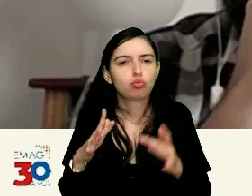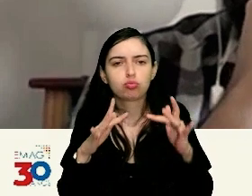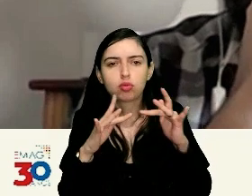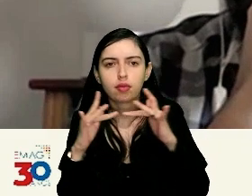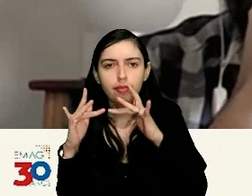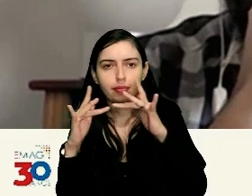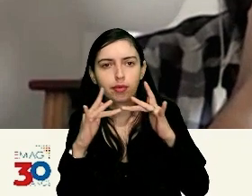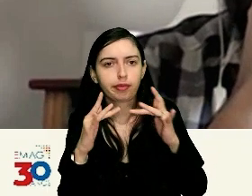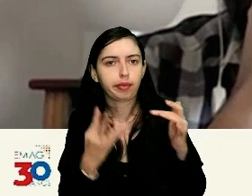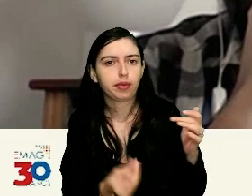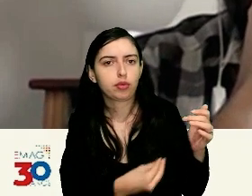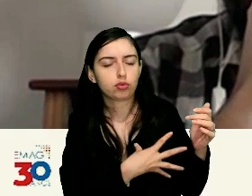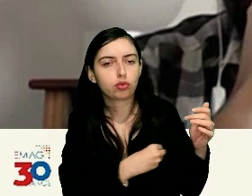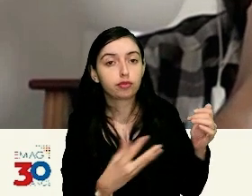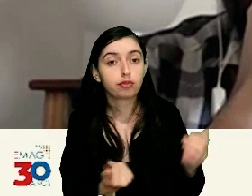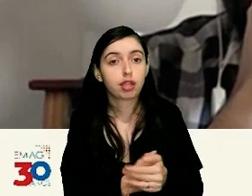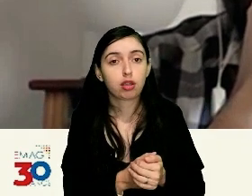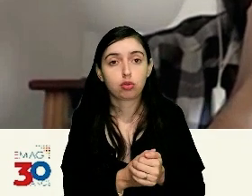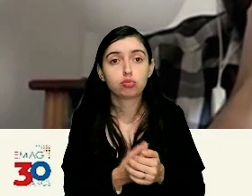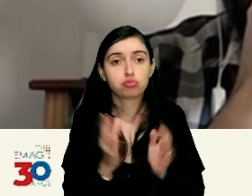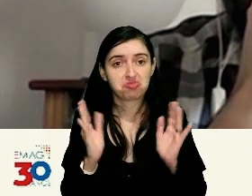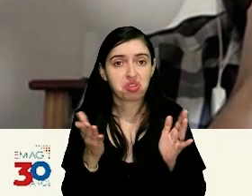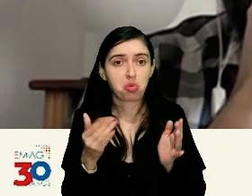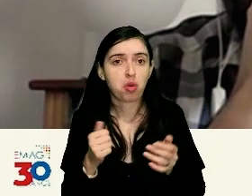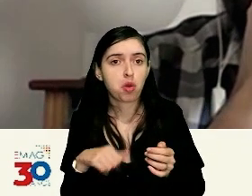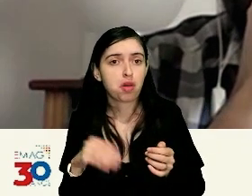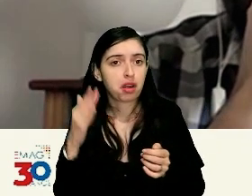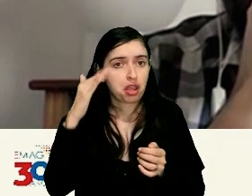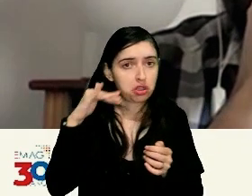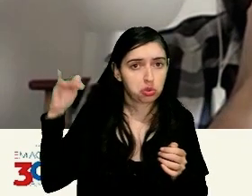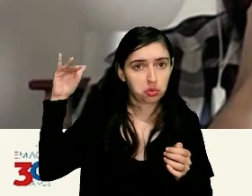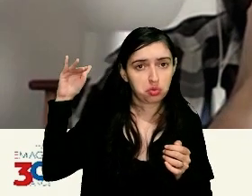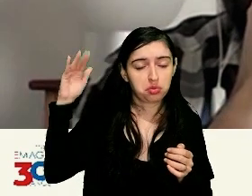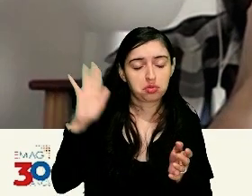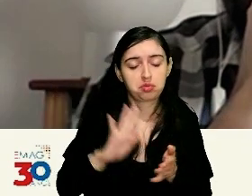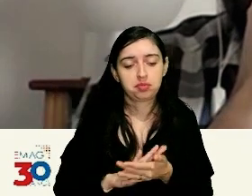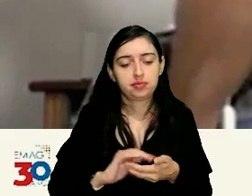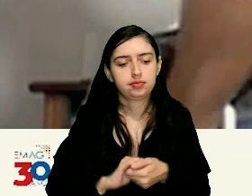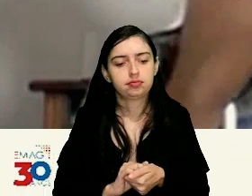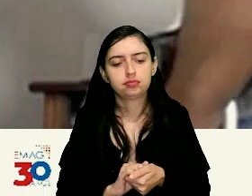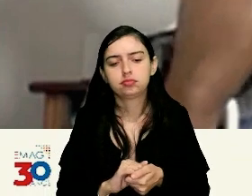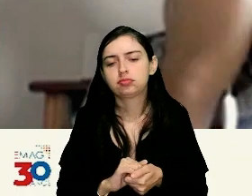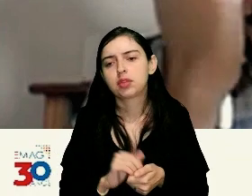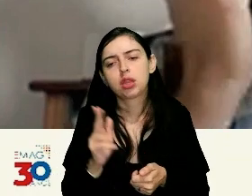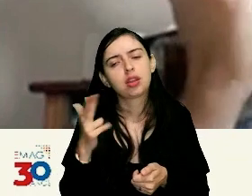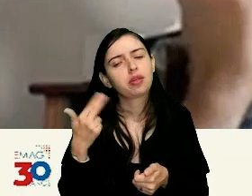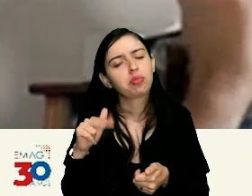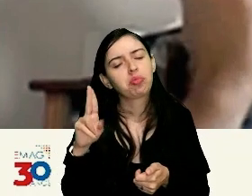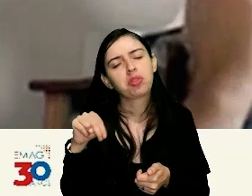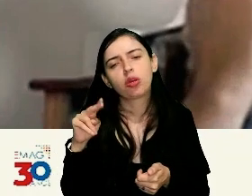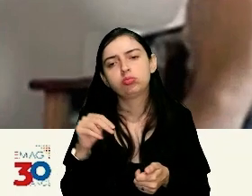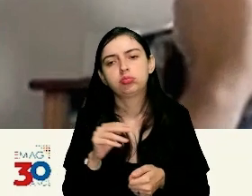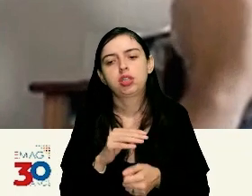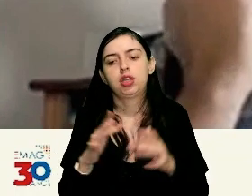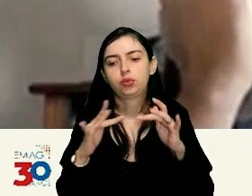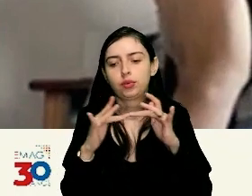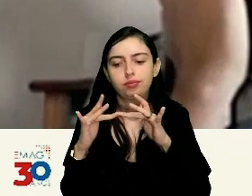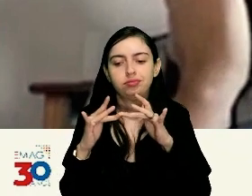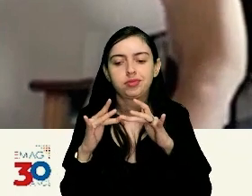isso. Então, foi isso que também foi falado, né? Que não existe vínculo sem cuidado. Eu acho que isso é uma